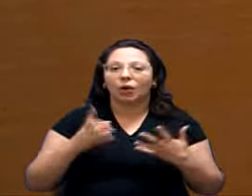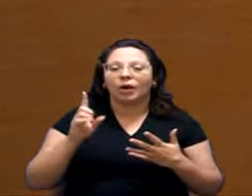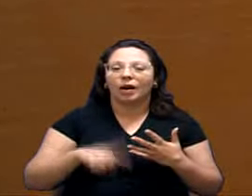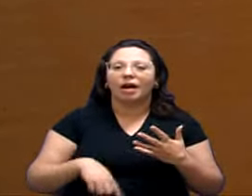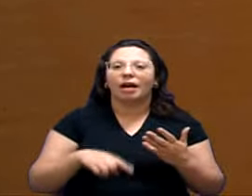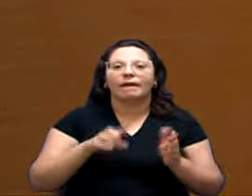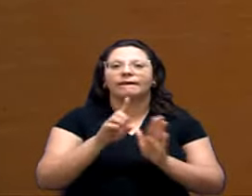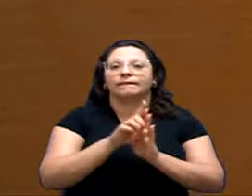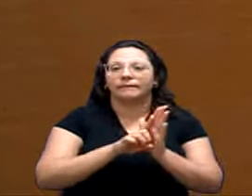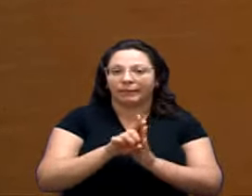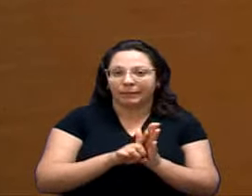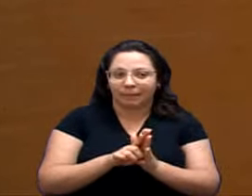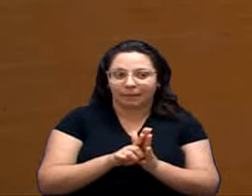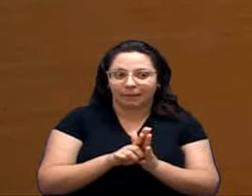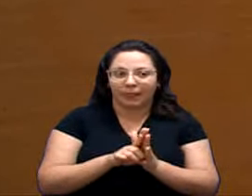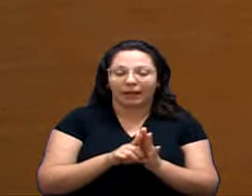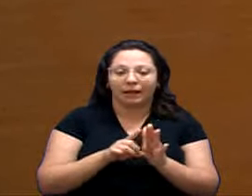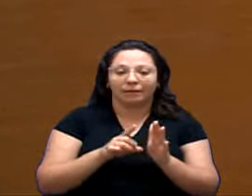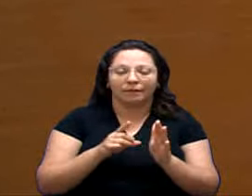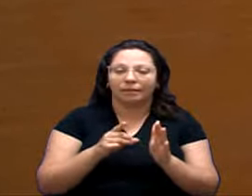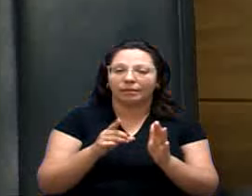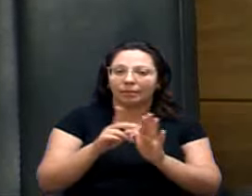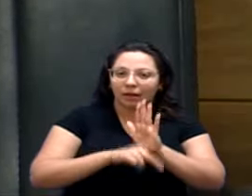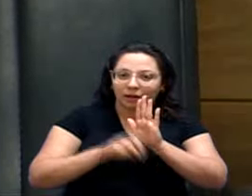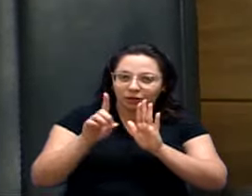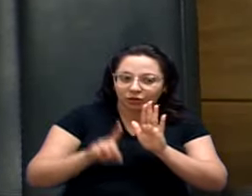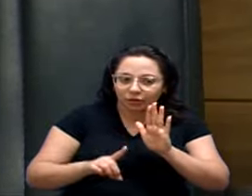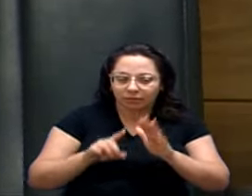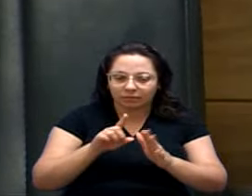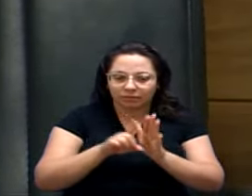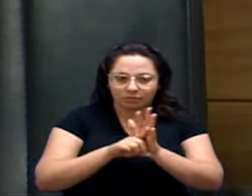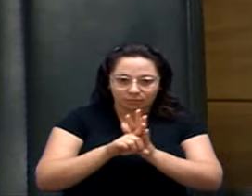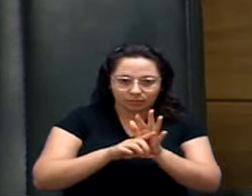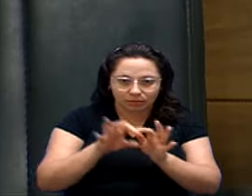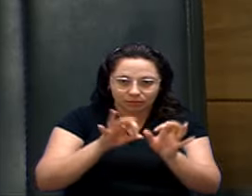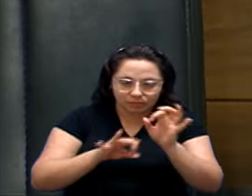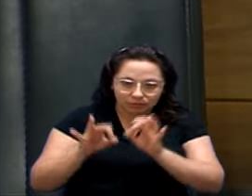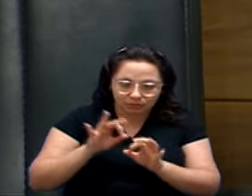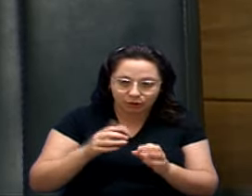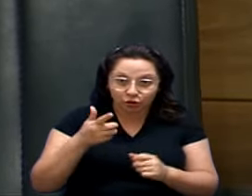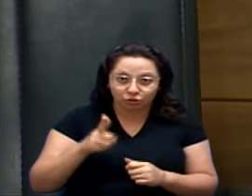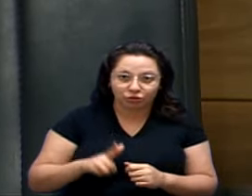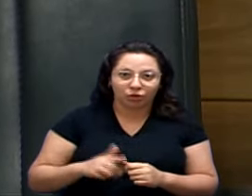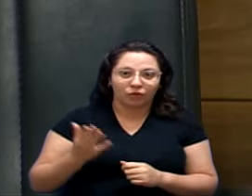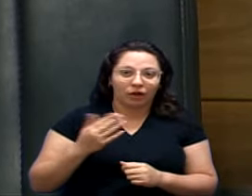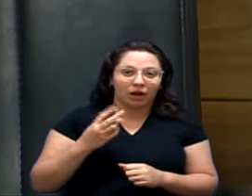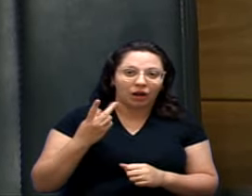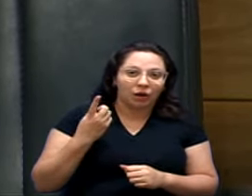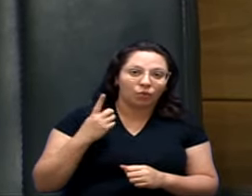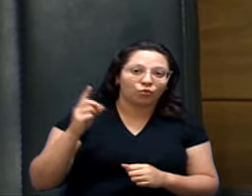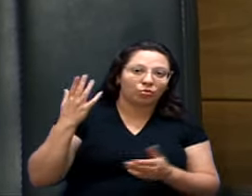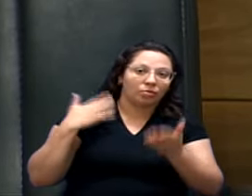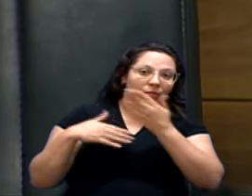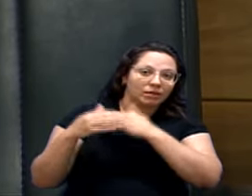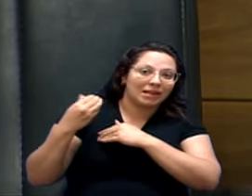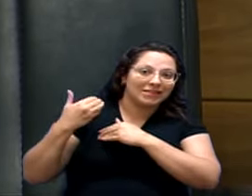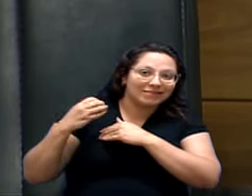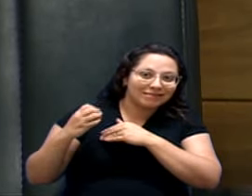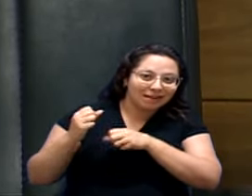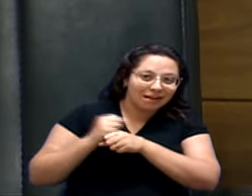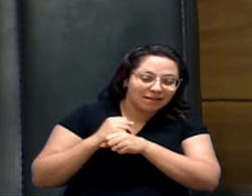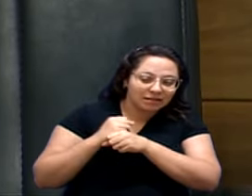né então A ideia é levantar o diagnóstico dos dos últimos 10 anos e